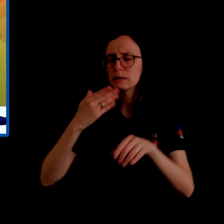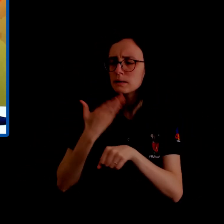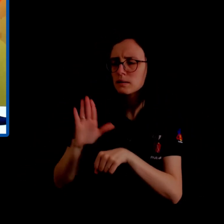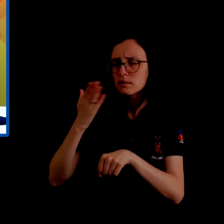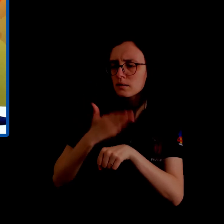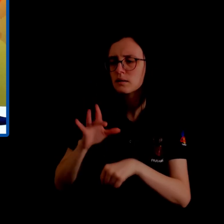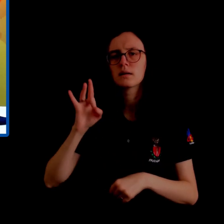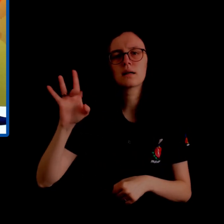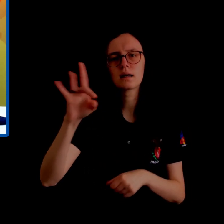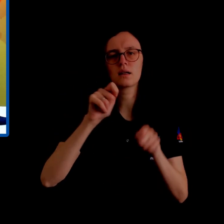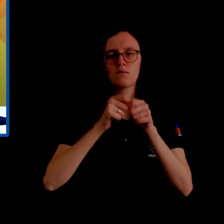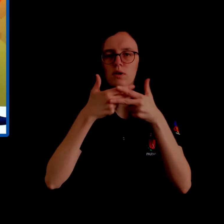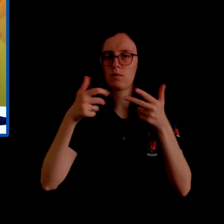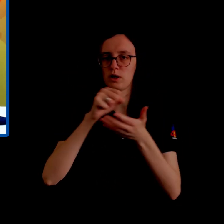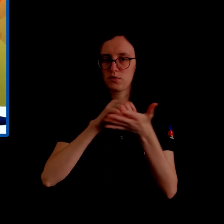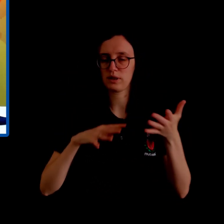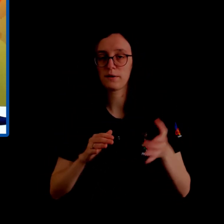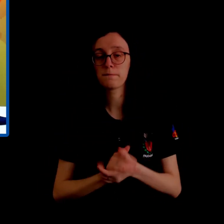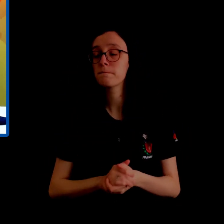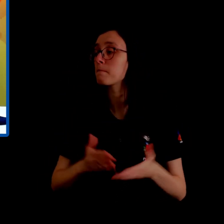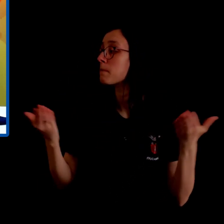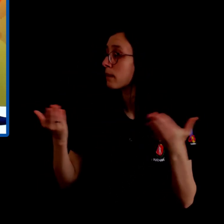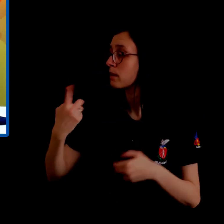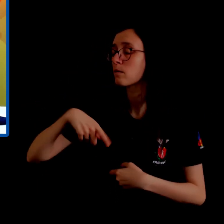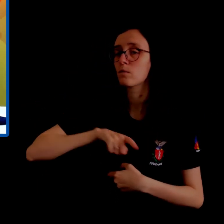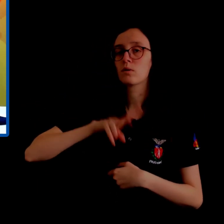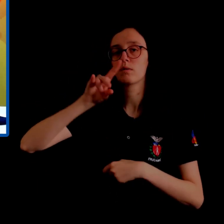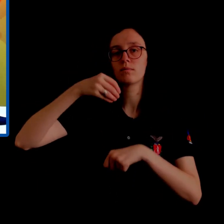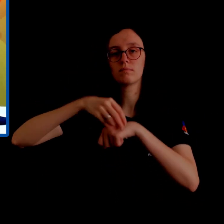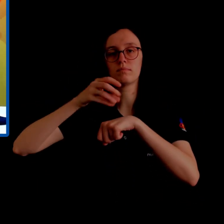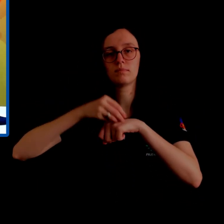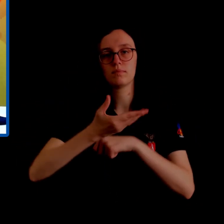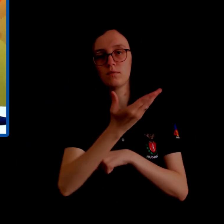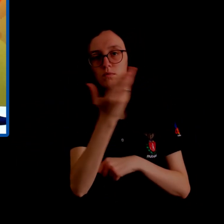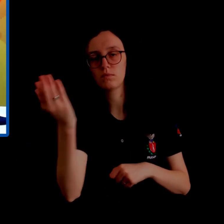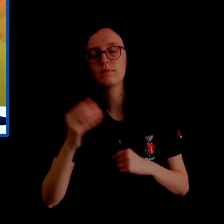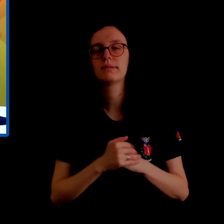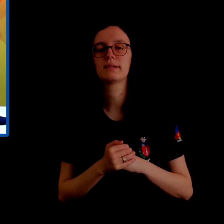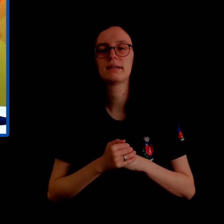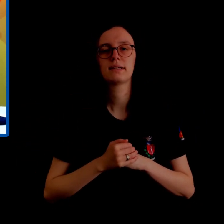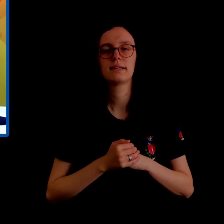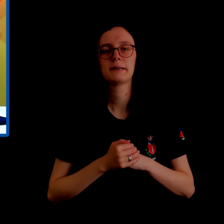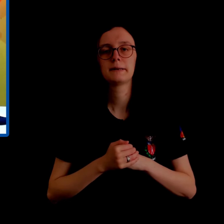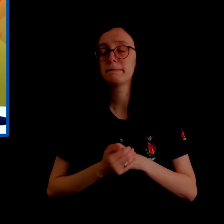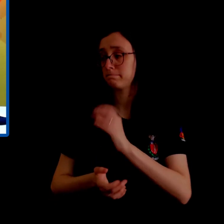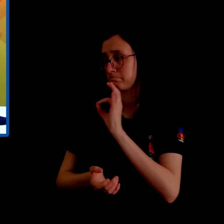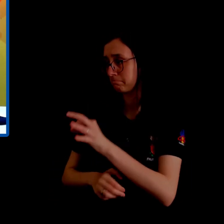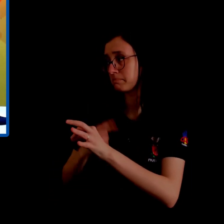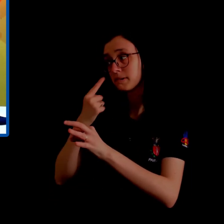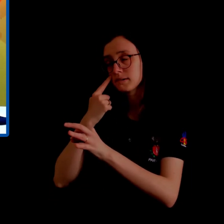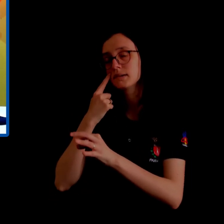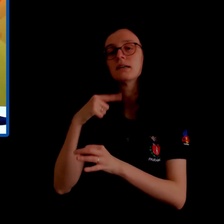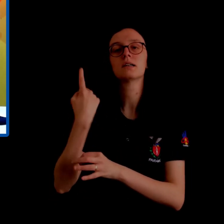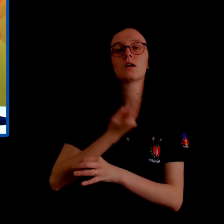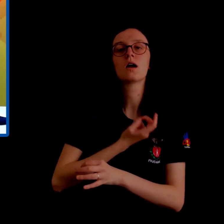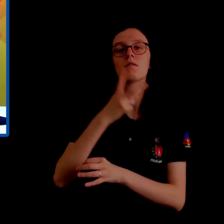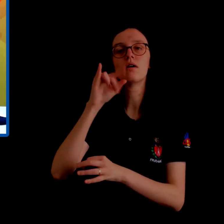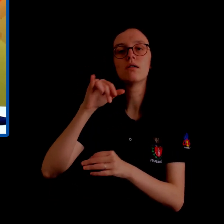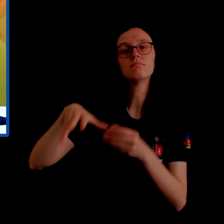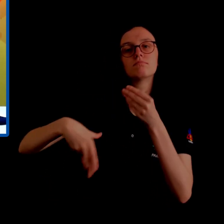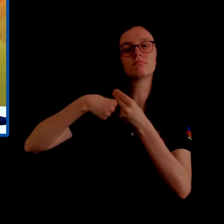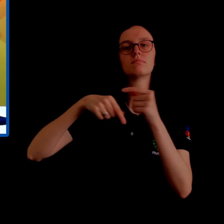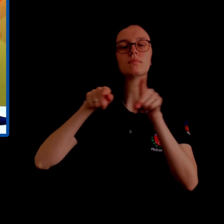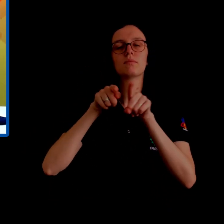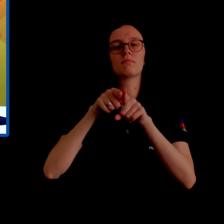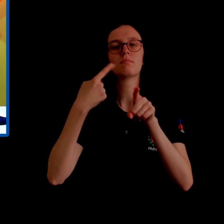cada uma das atividades. E hoje a gente encaminha para vocês, acho que a gente fecha, né, Tiago? Inclusive com o que a gente vai